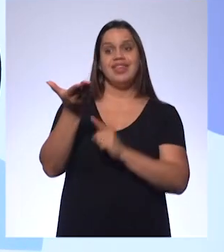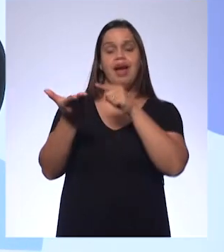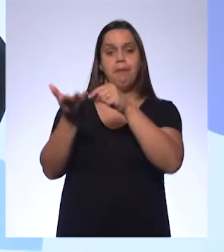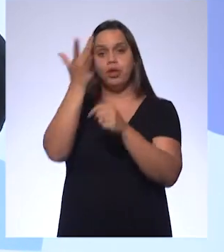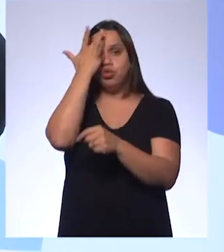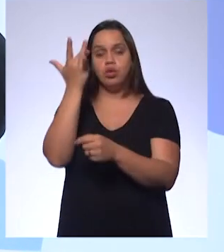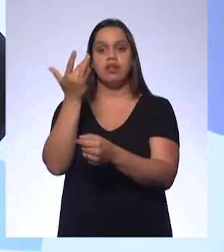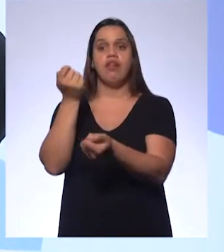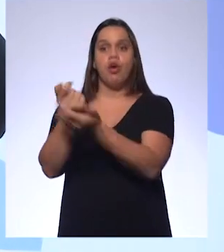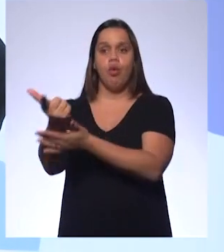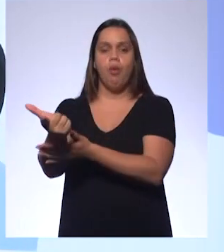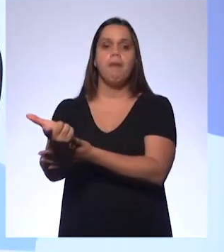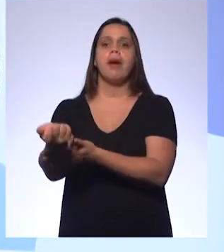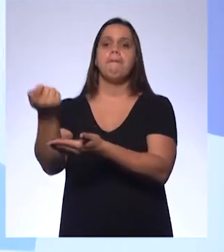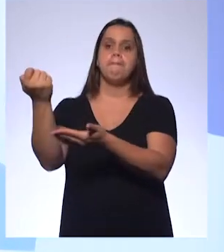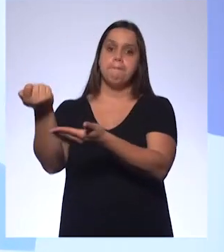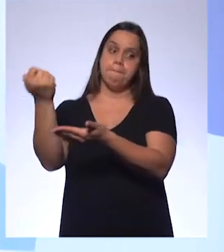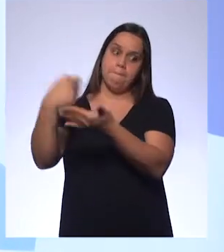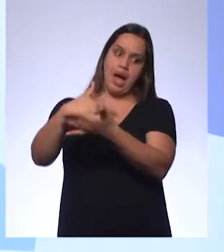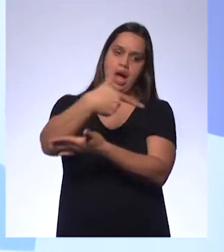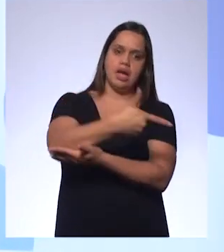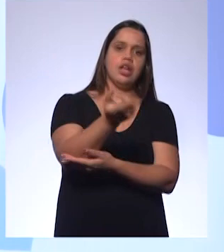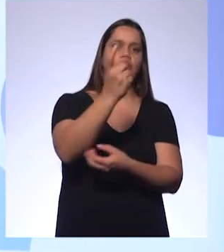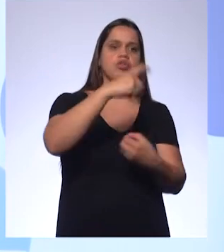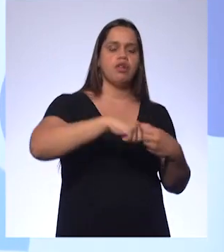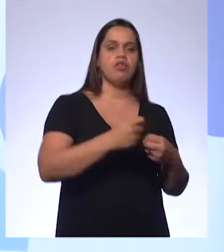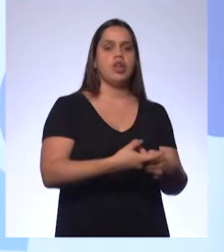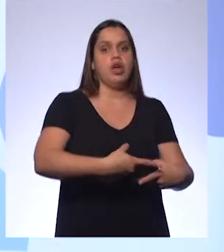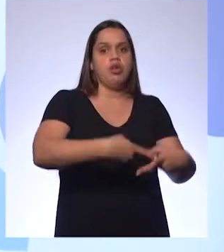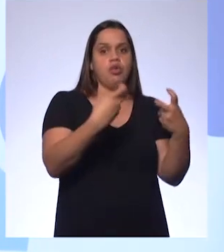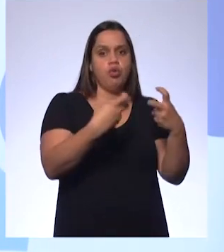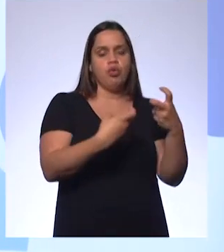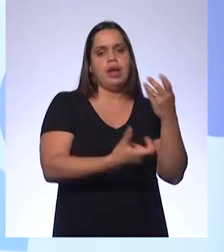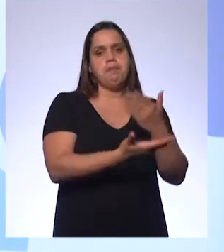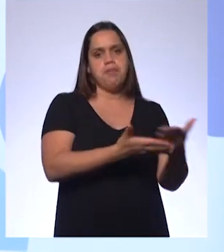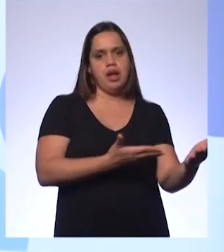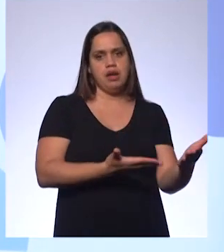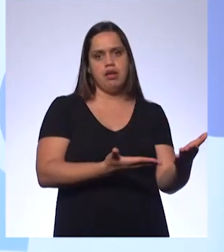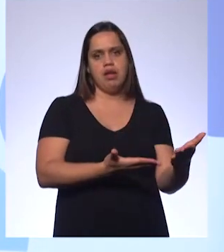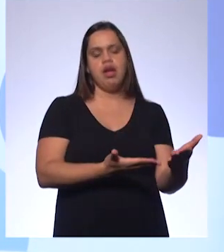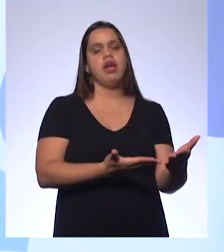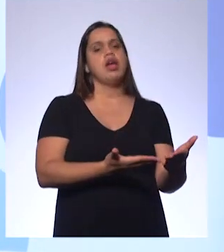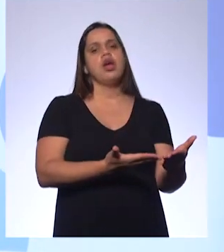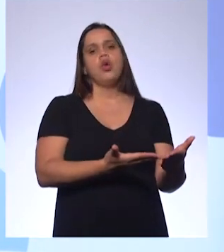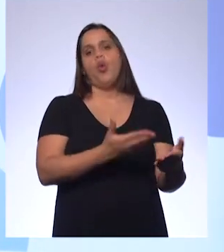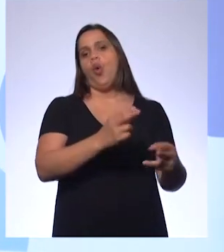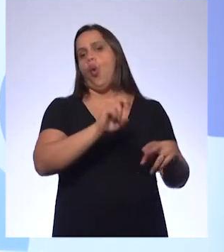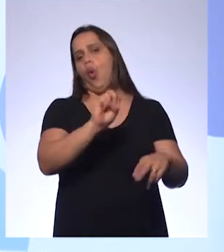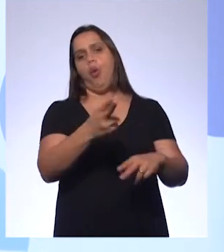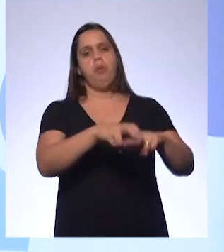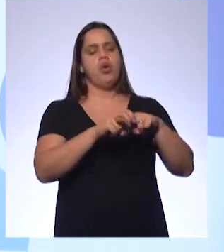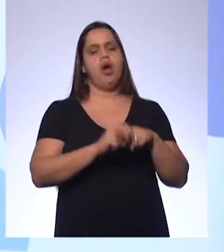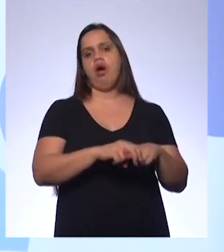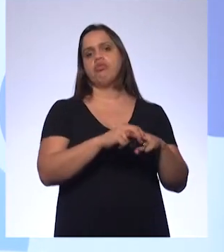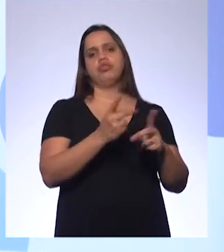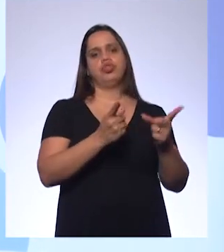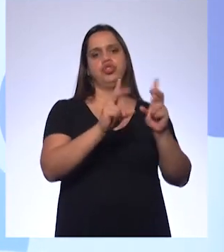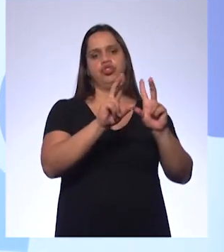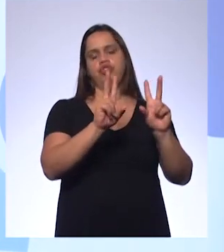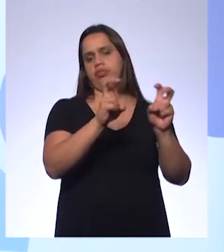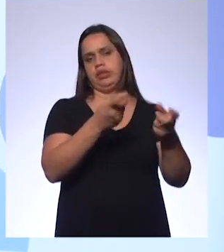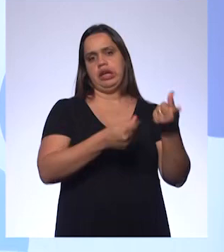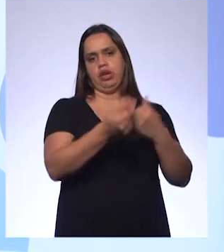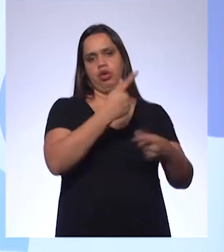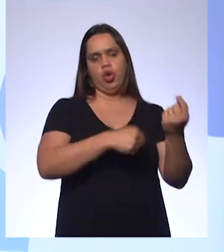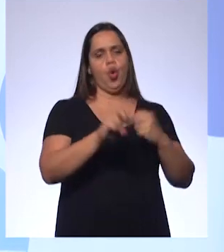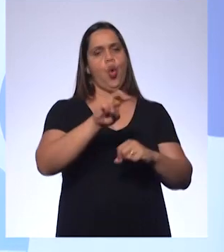pague e ele tenha o retorno desse lucro perdido, seja por questões econômicas internacionais ou por